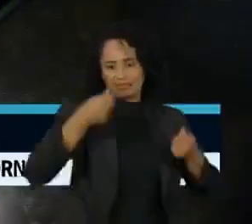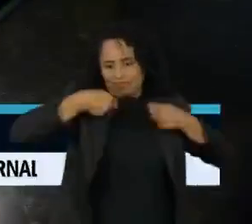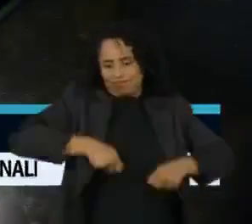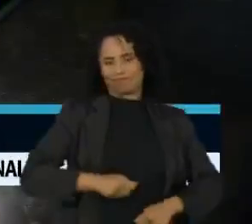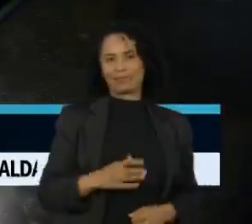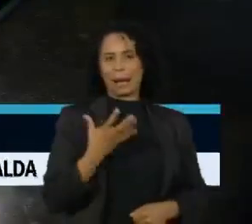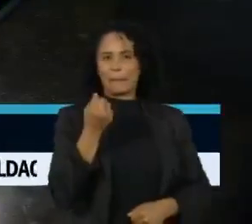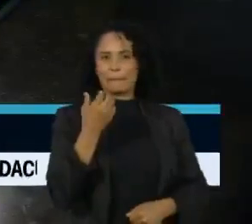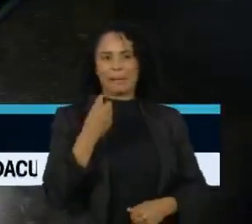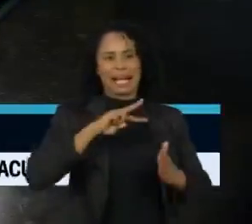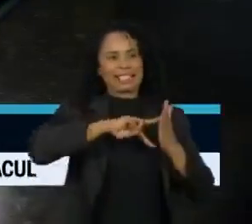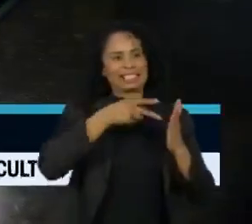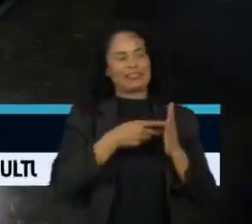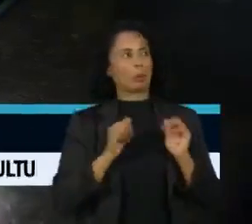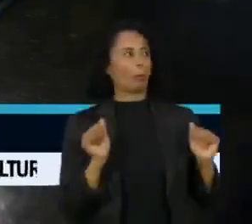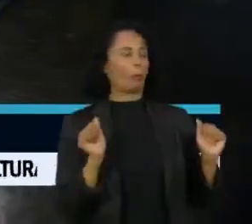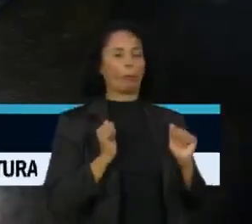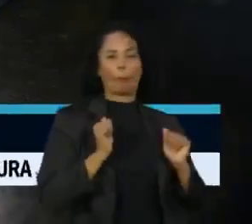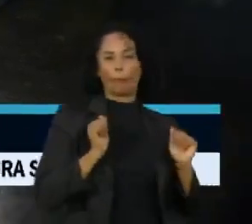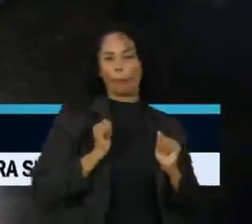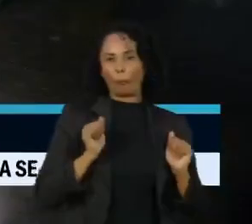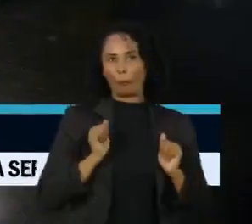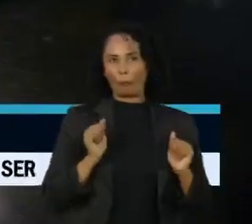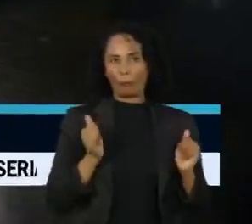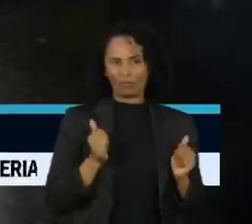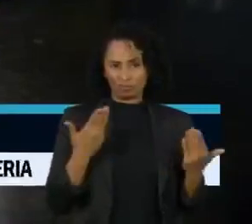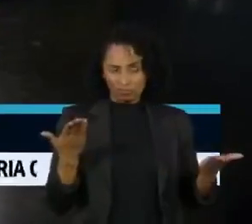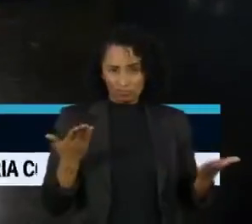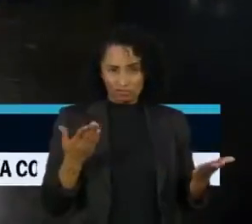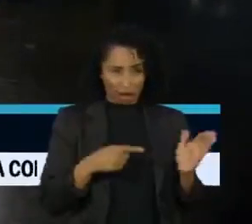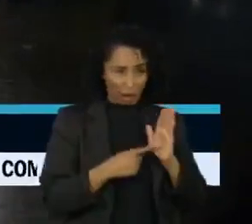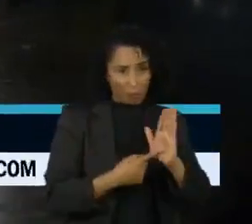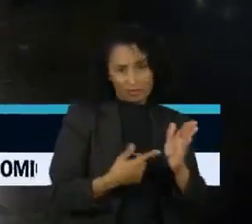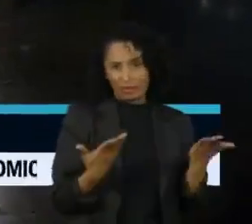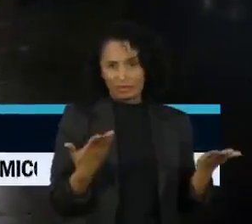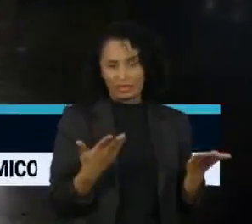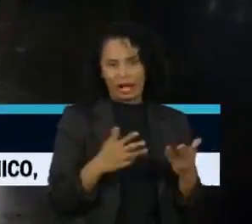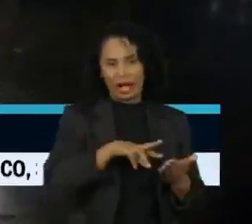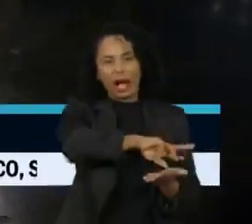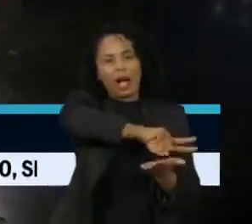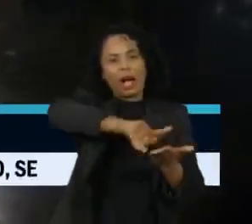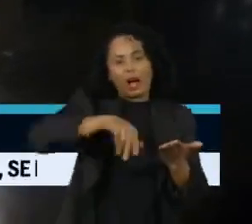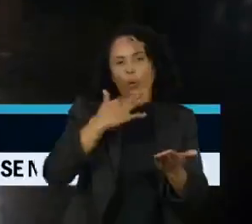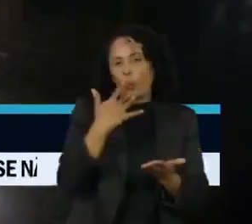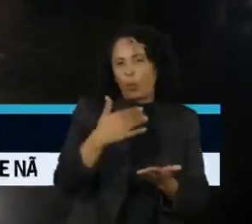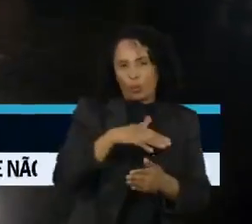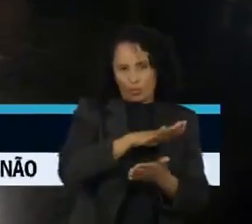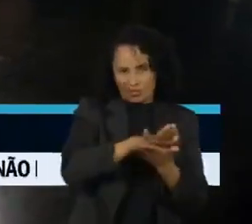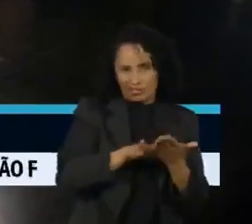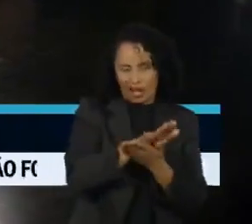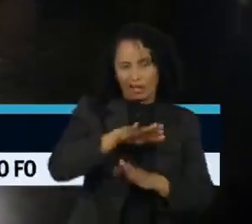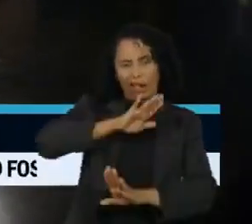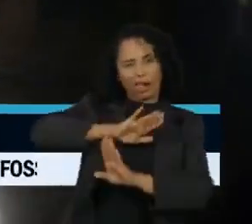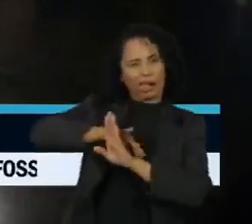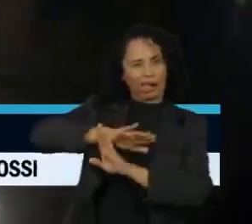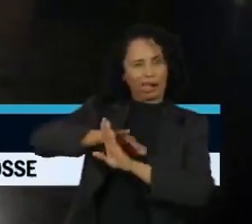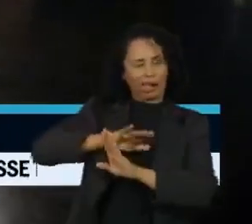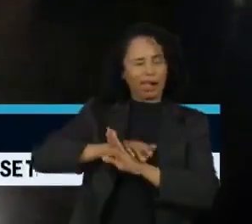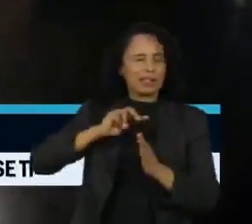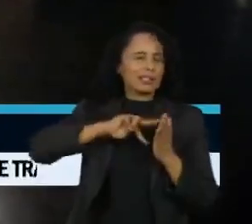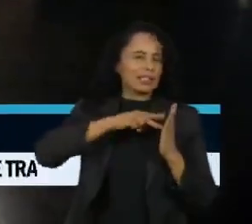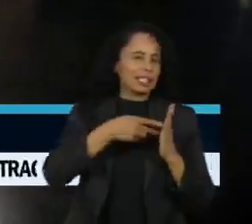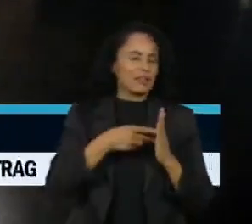política. Direta já foi uma outra situação, porque a gente sabe que pela frente tem uma disputa para ver quem vai